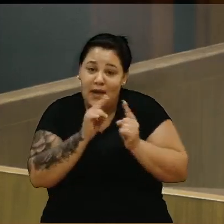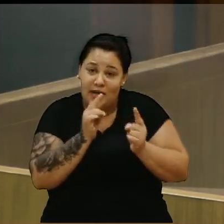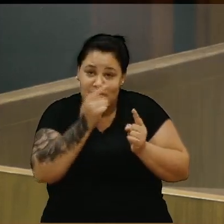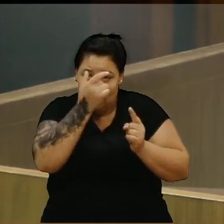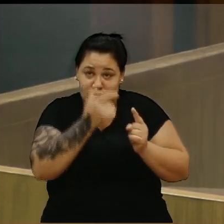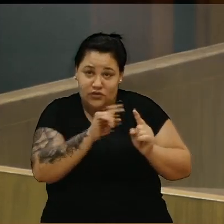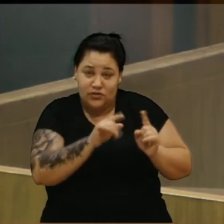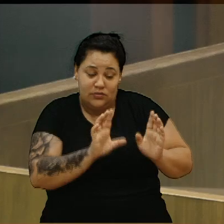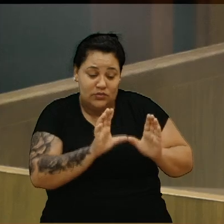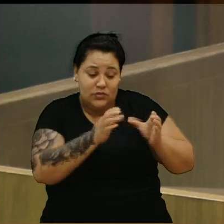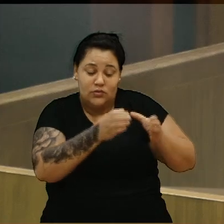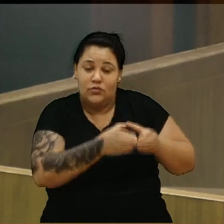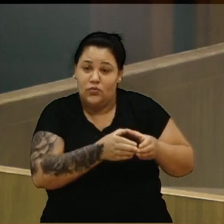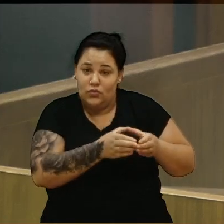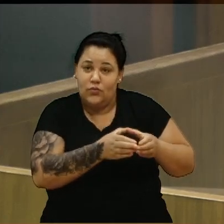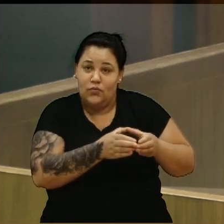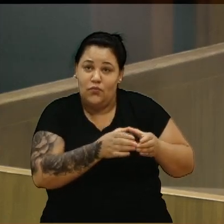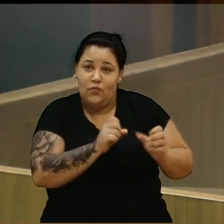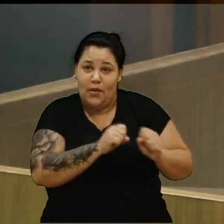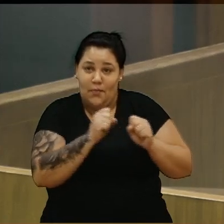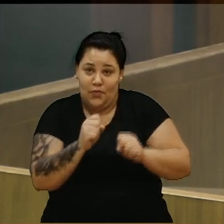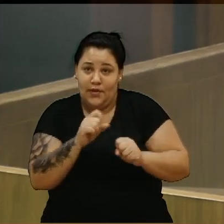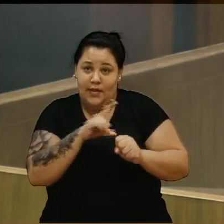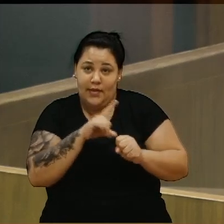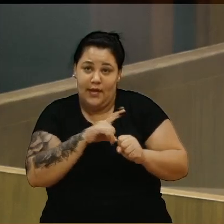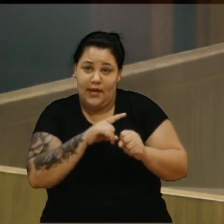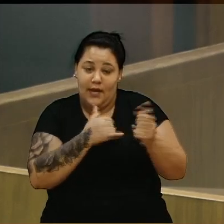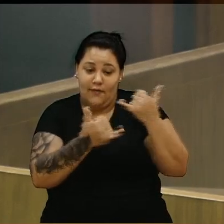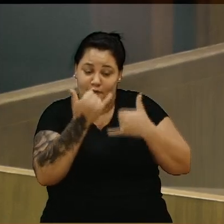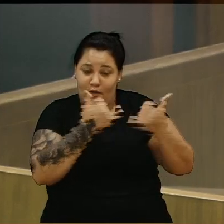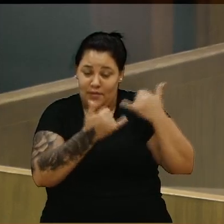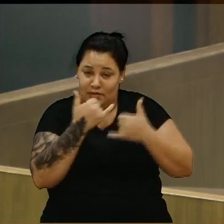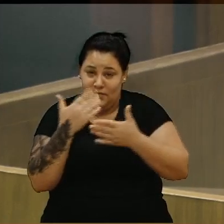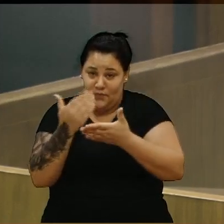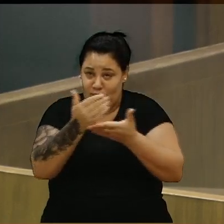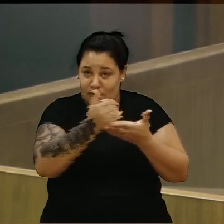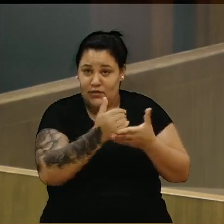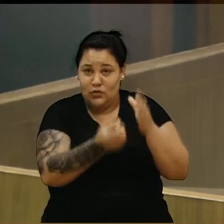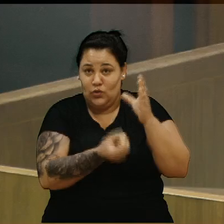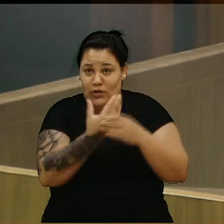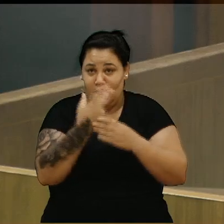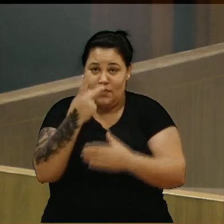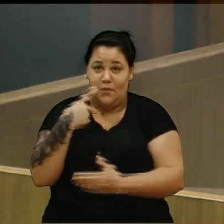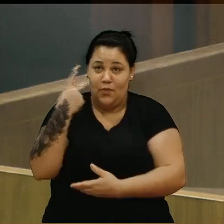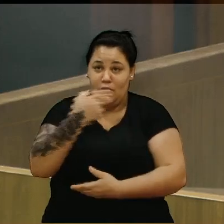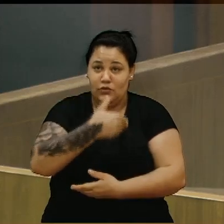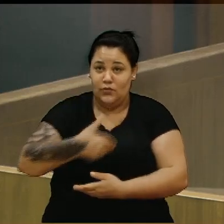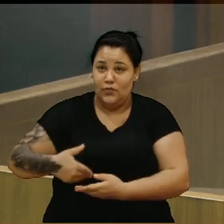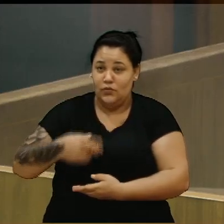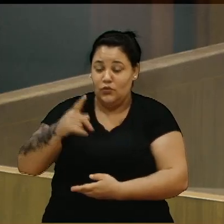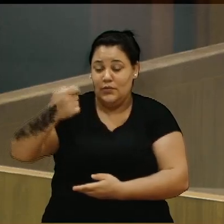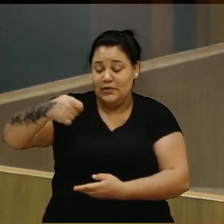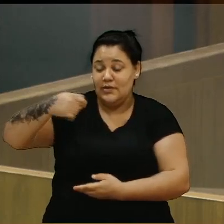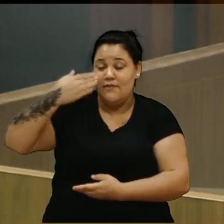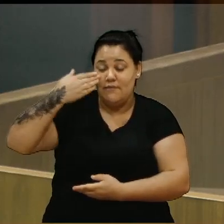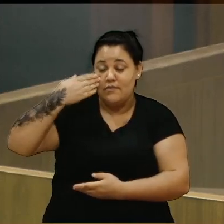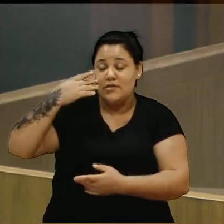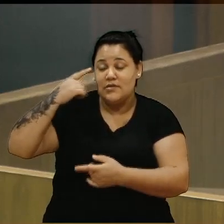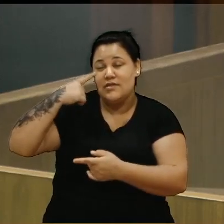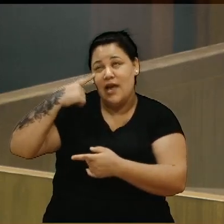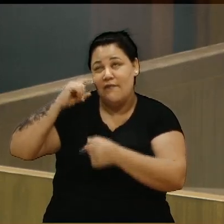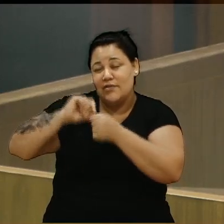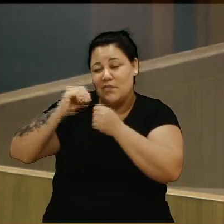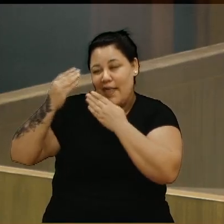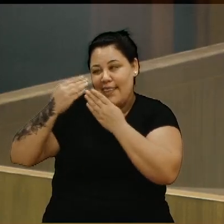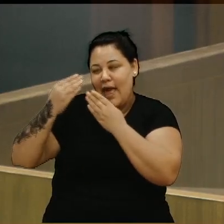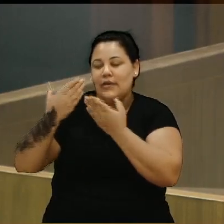ela vai servir para a gente poder buscar dados e avaliar, porque quando tu propõe uma política pública, tu precisa fazer uma avaliação dela. E eu proponho